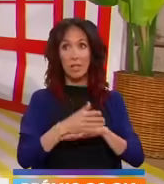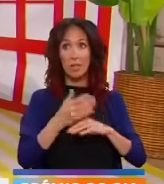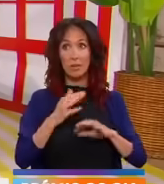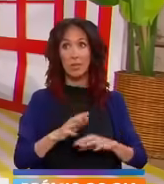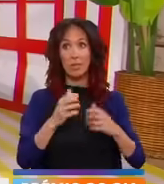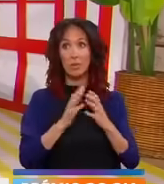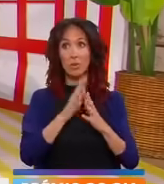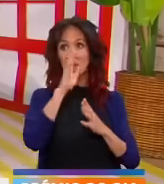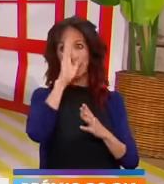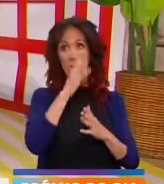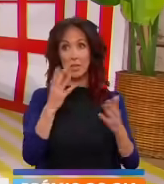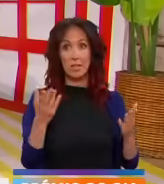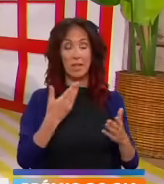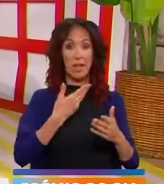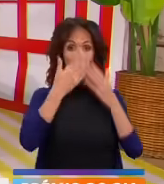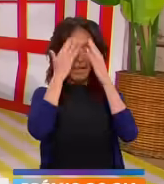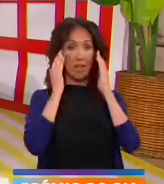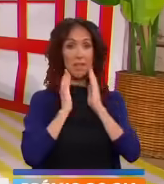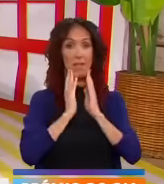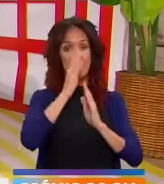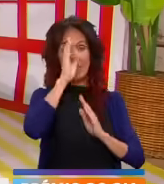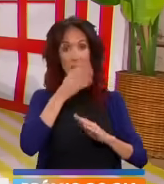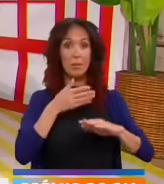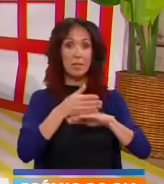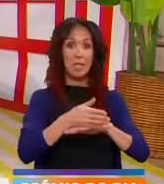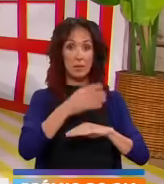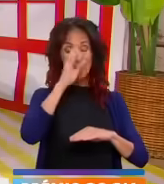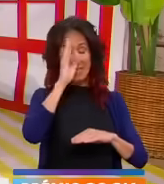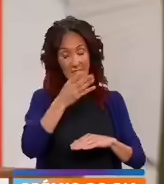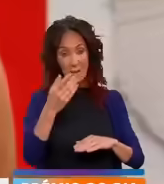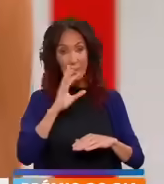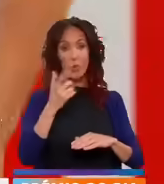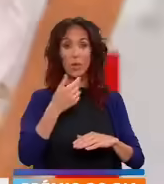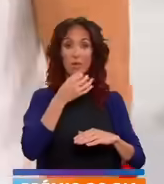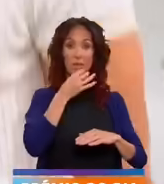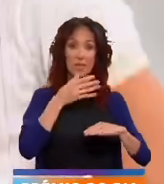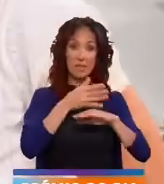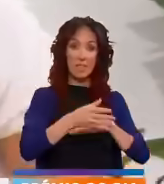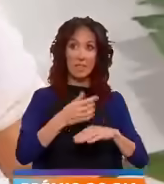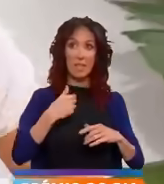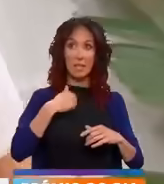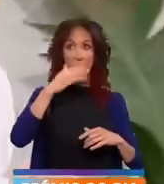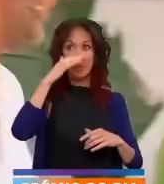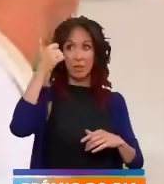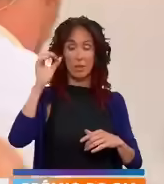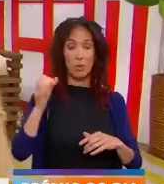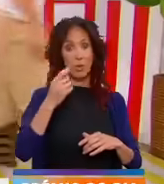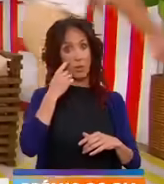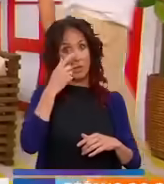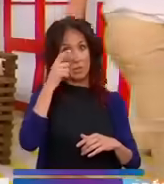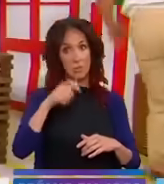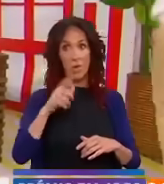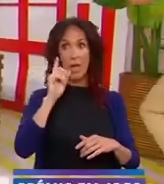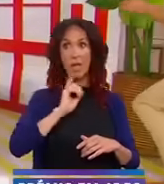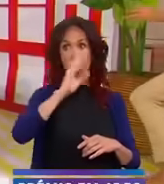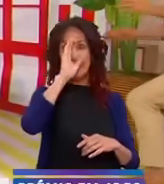nós sabemos perfeitamente que a Daniela sabia que estava em direto. E a Daniela sabia que quando faz isto, é que ele tem 50 anos. Eu conheço bem as pessoas. A Daniela